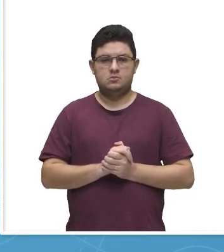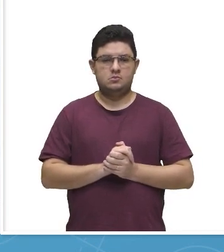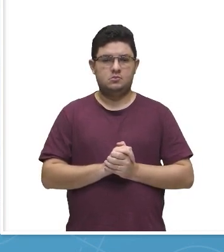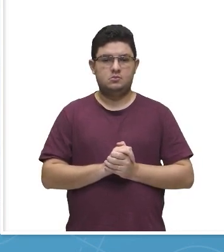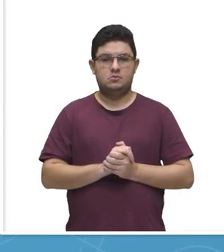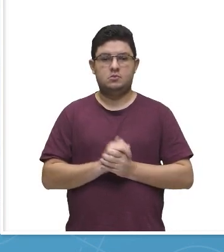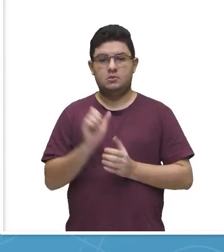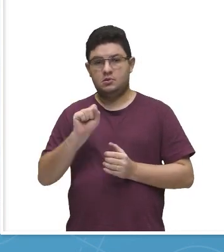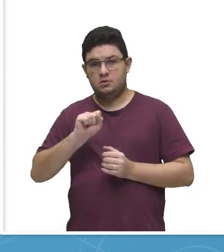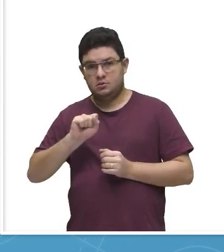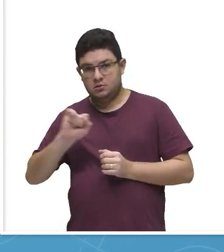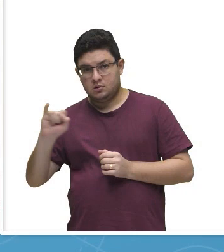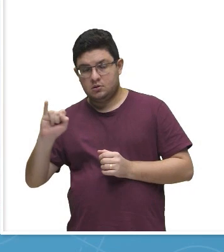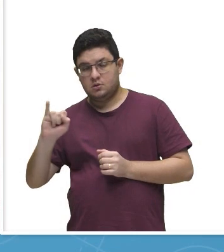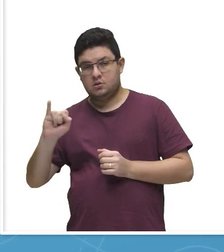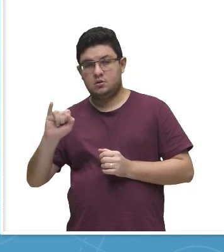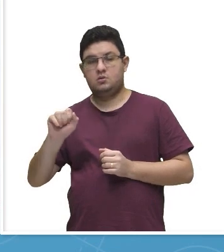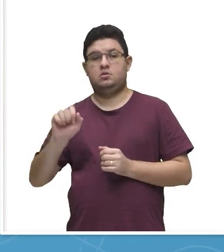Se a base é negativa,